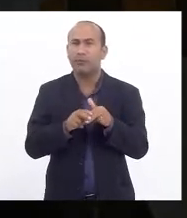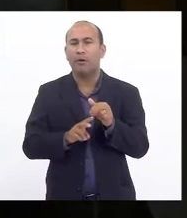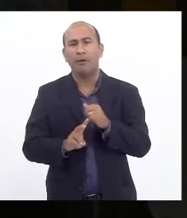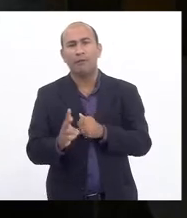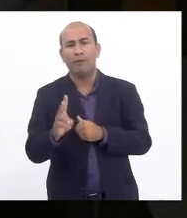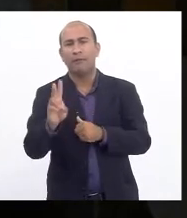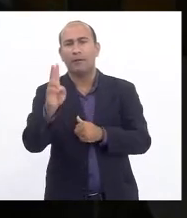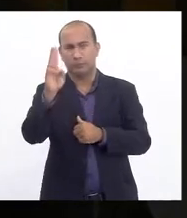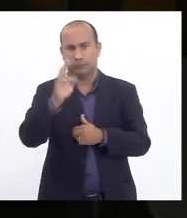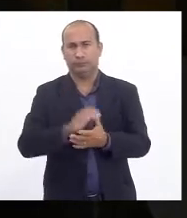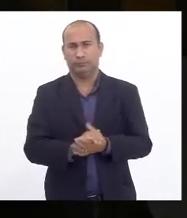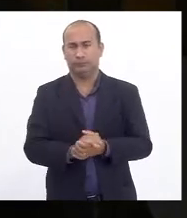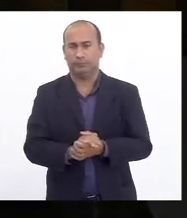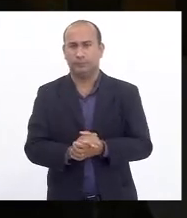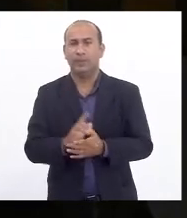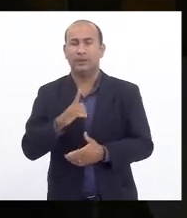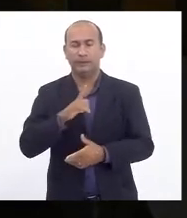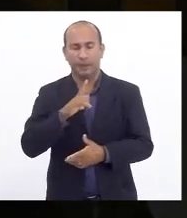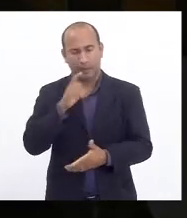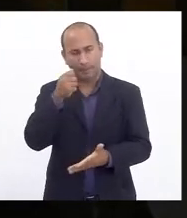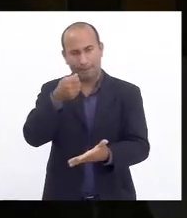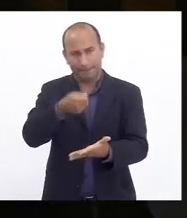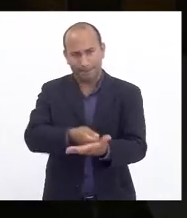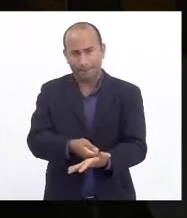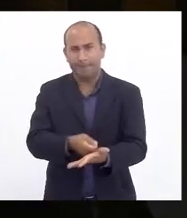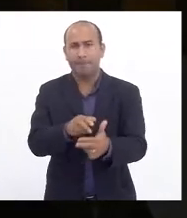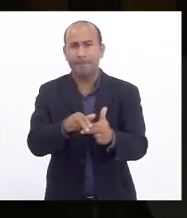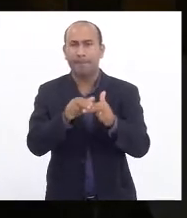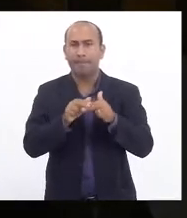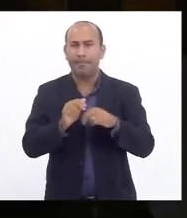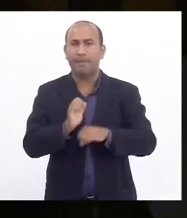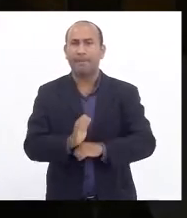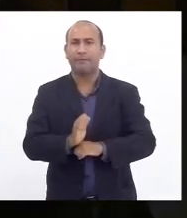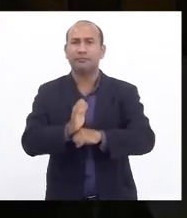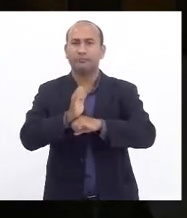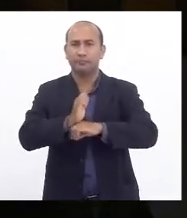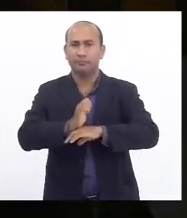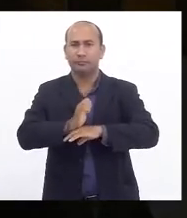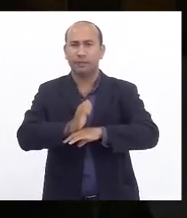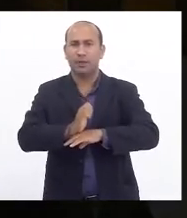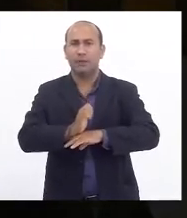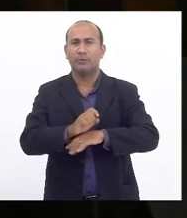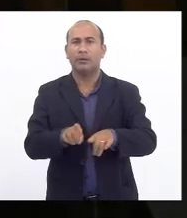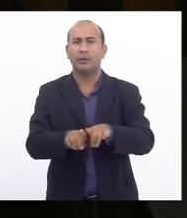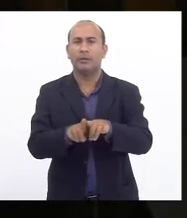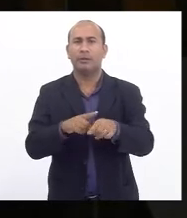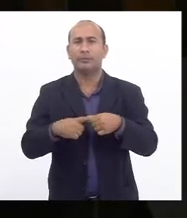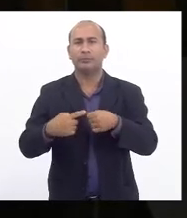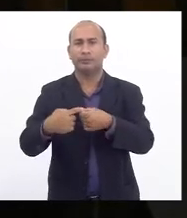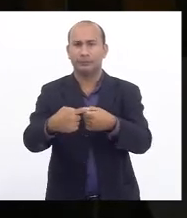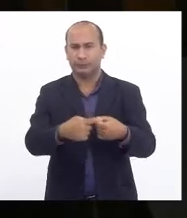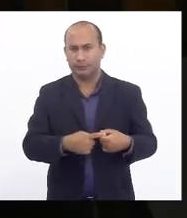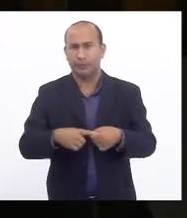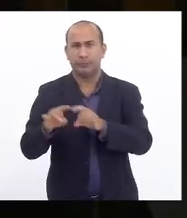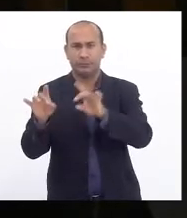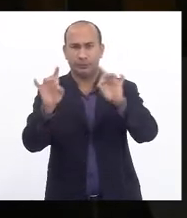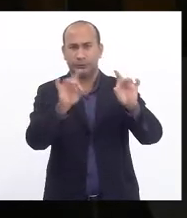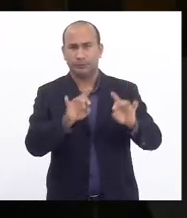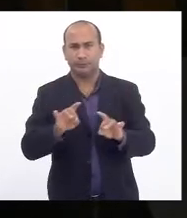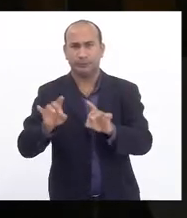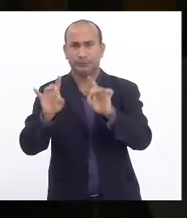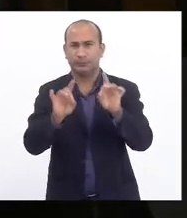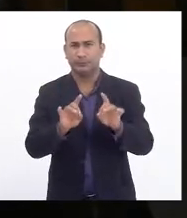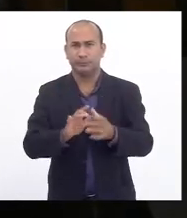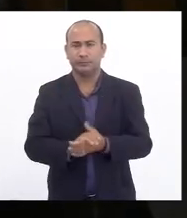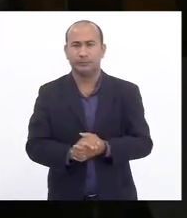deduzidos dos valores que elas tem que pagar aos Estados e os municípios como antes participações especiais pois bem